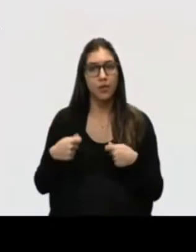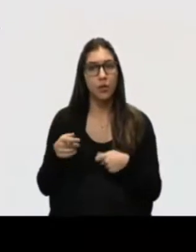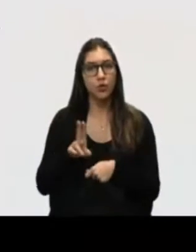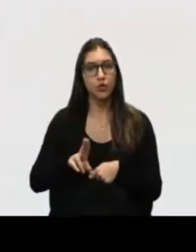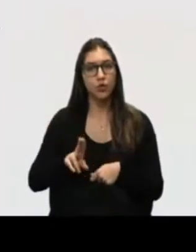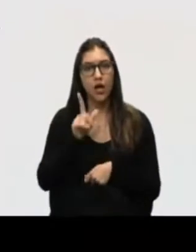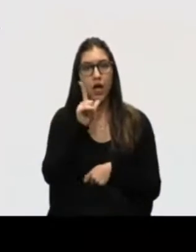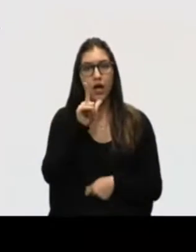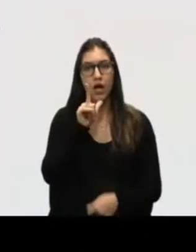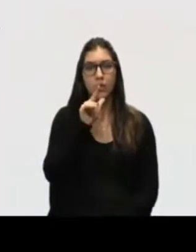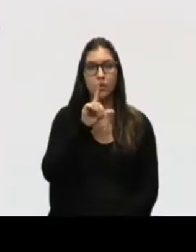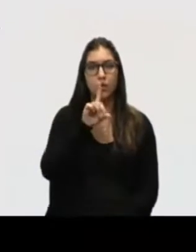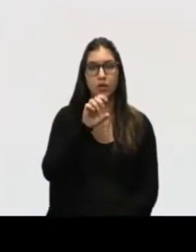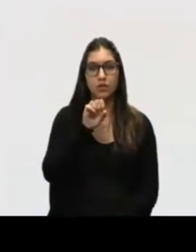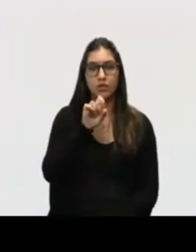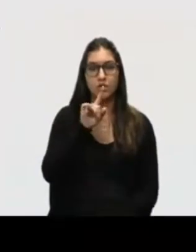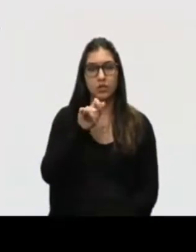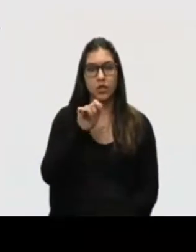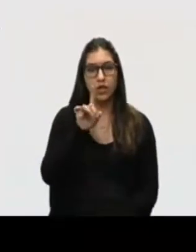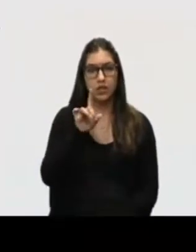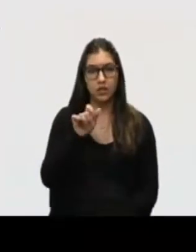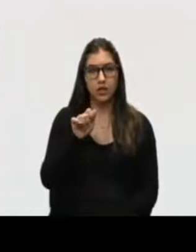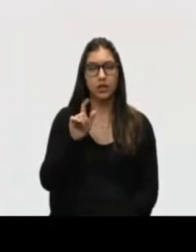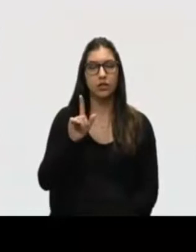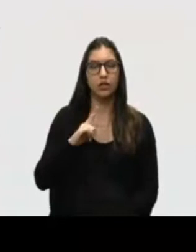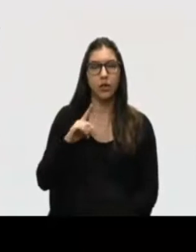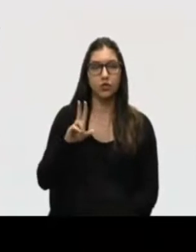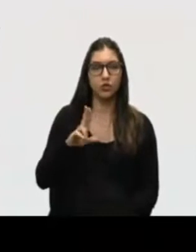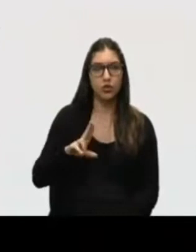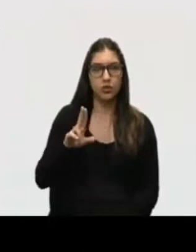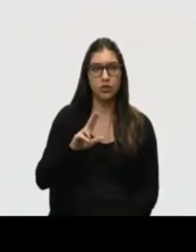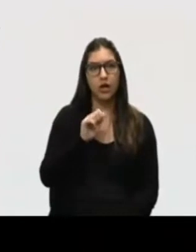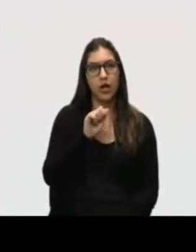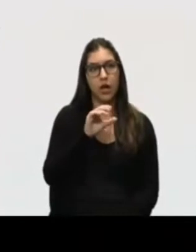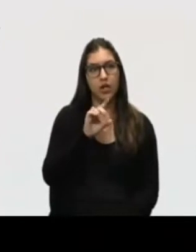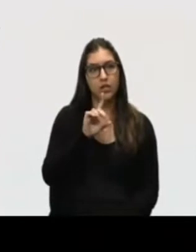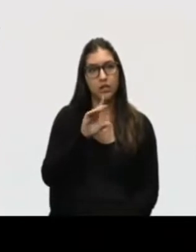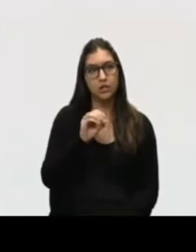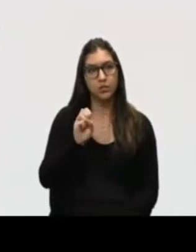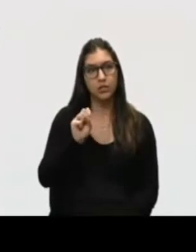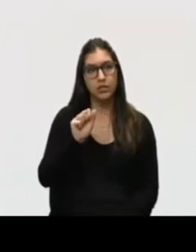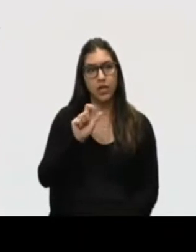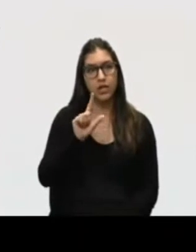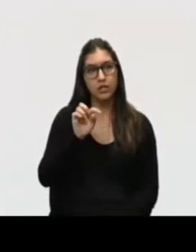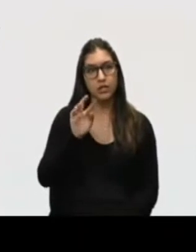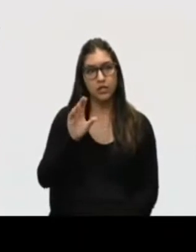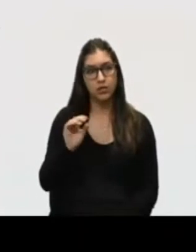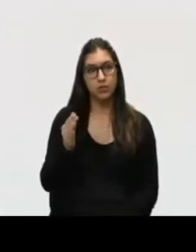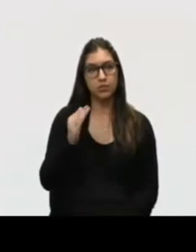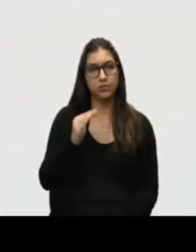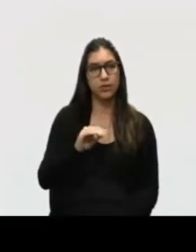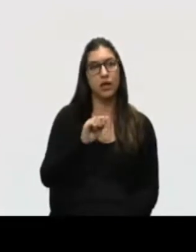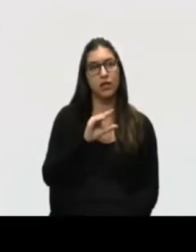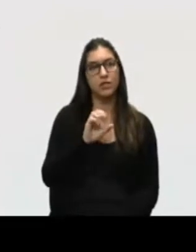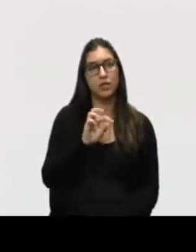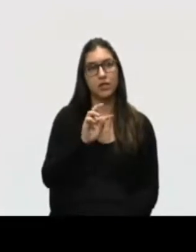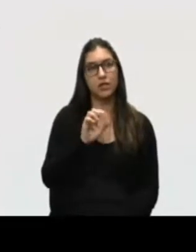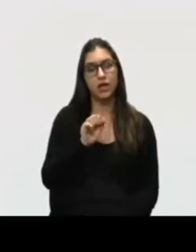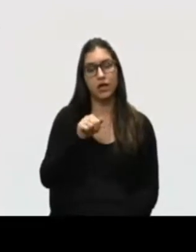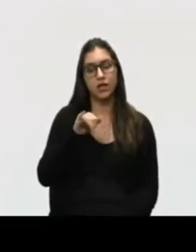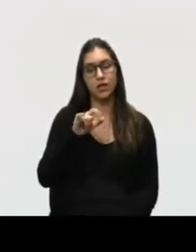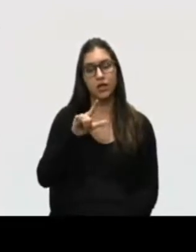água destilada. Nós temos a utilização de ácido salicílico e de acetanilida. Então é